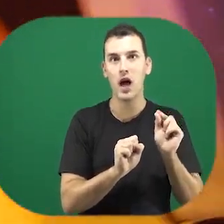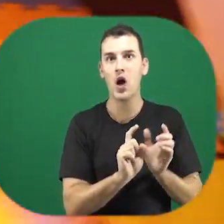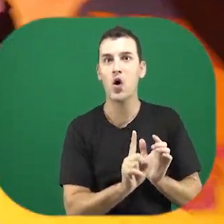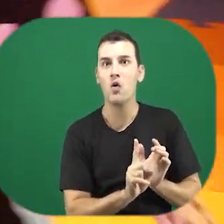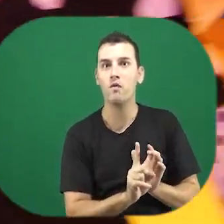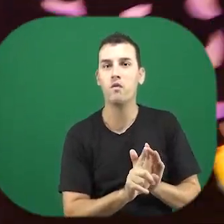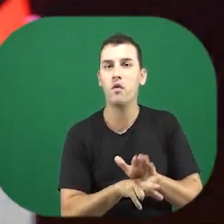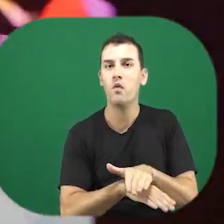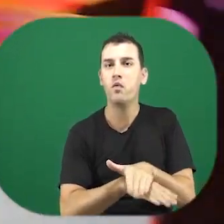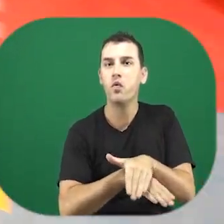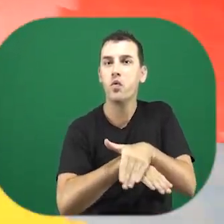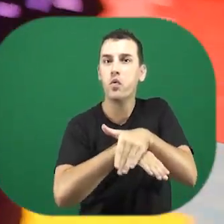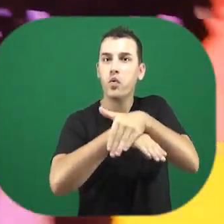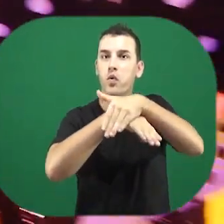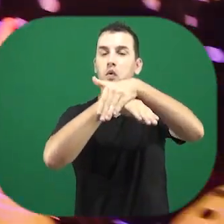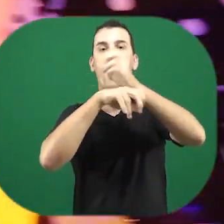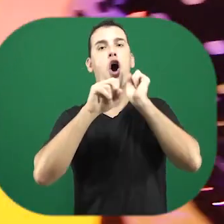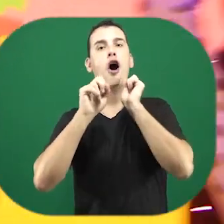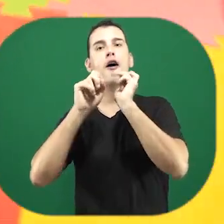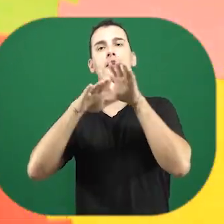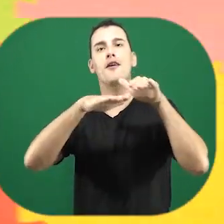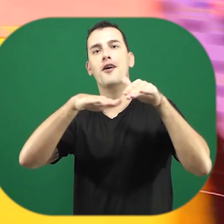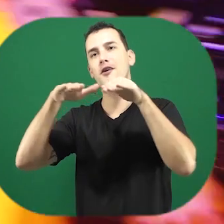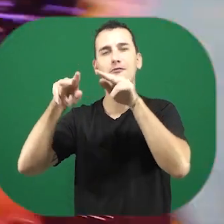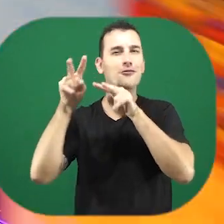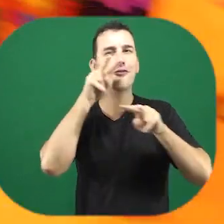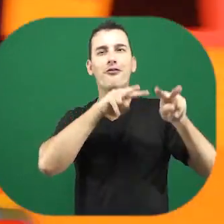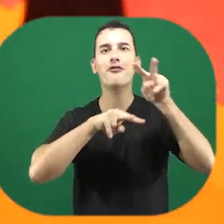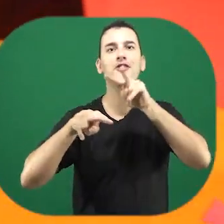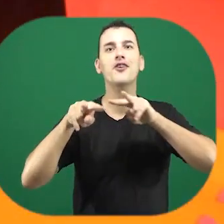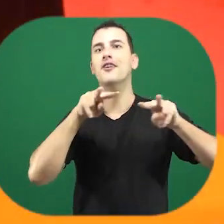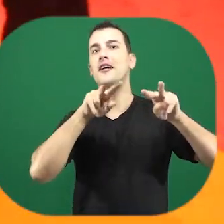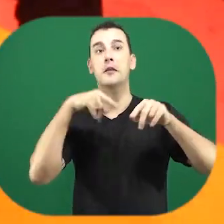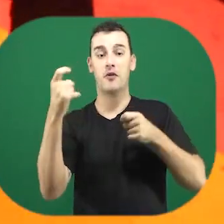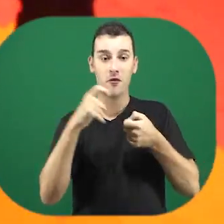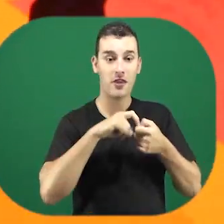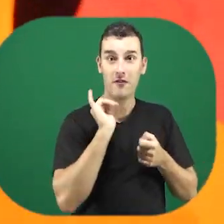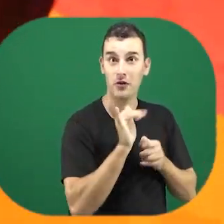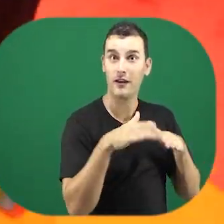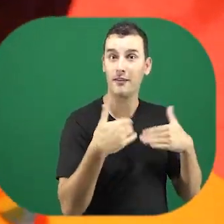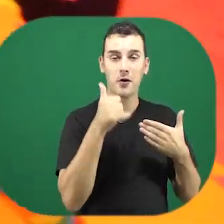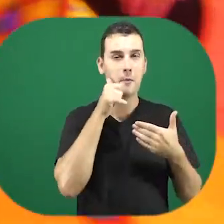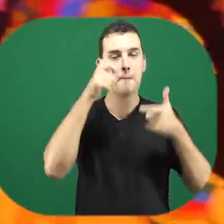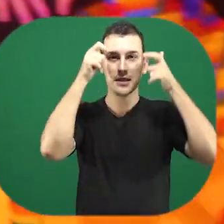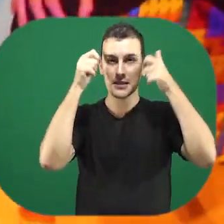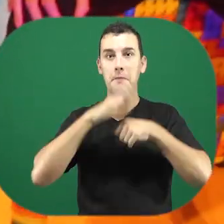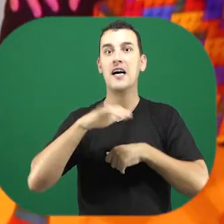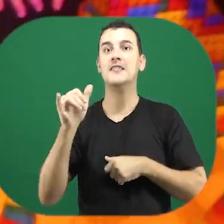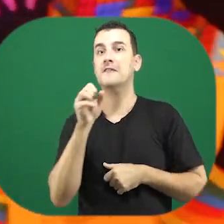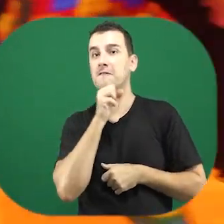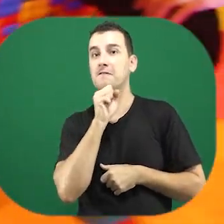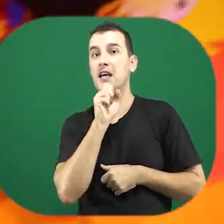superfície. E voltavam contando maravilhas que tinham visto lá em cima. Então, a princesa mais velha completou 15